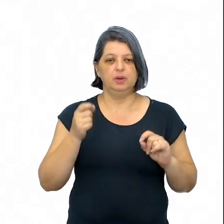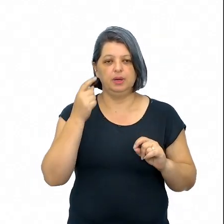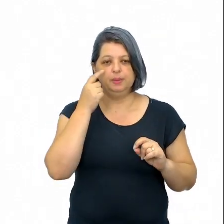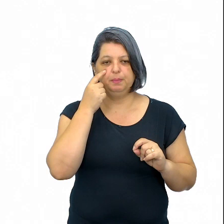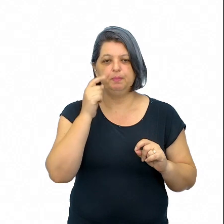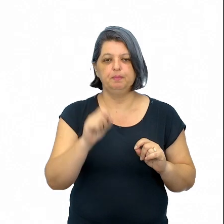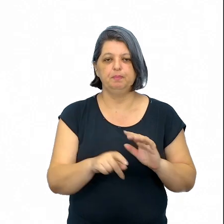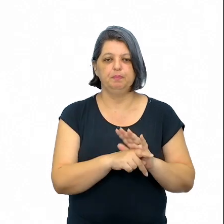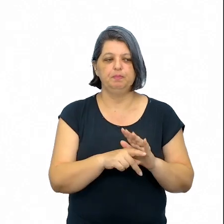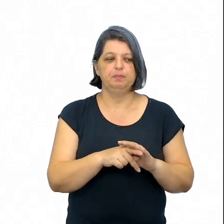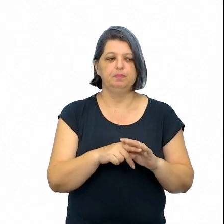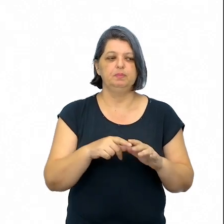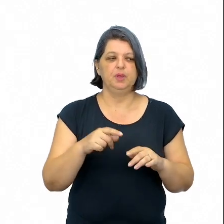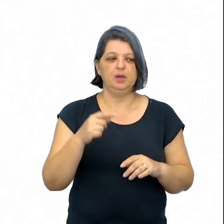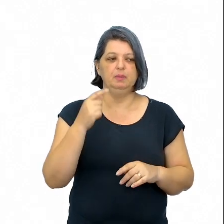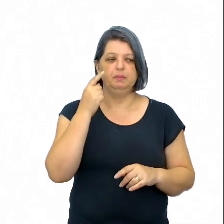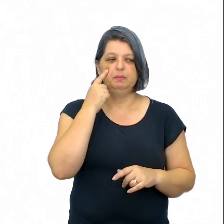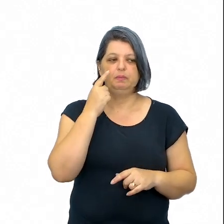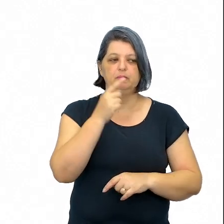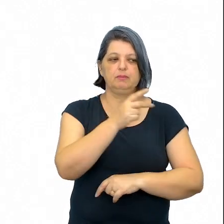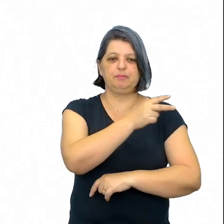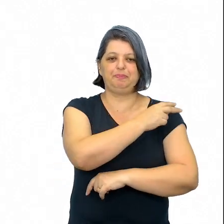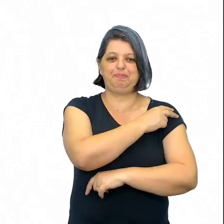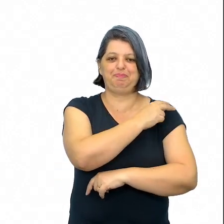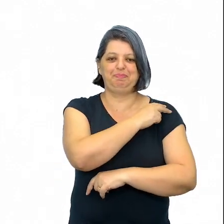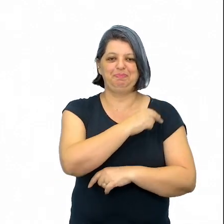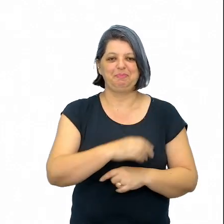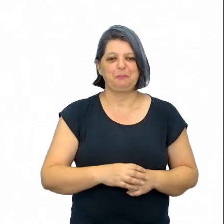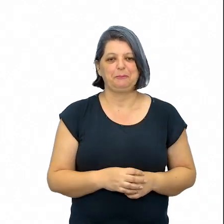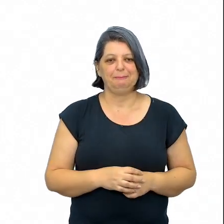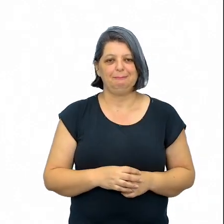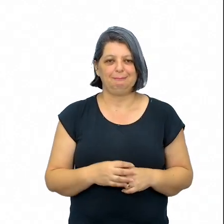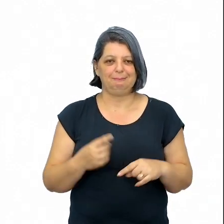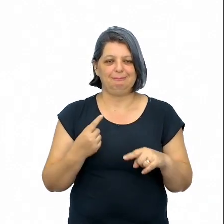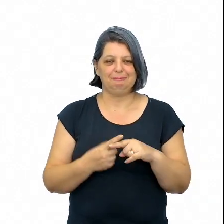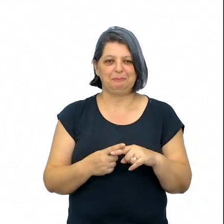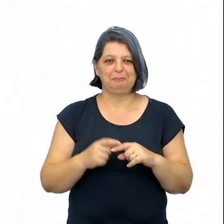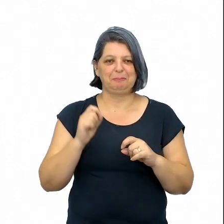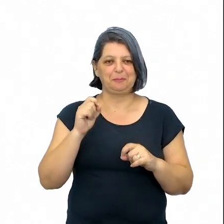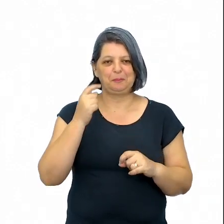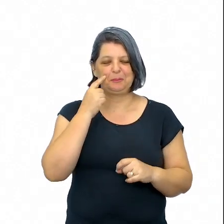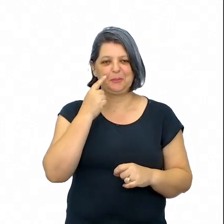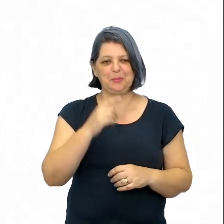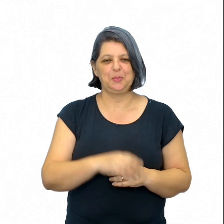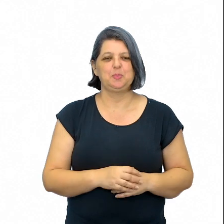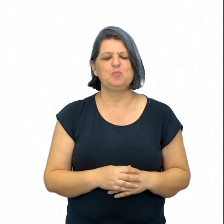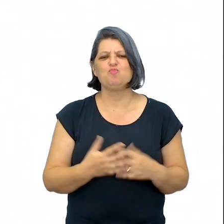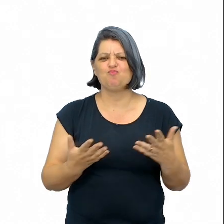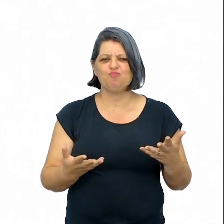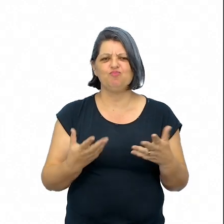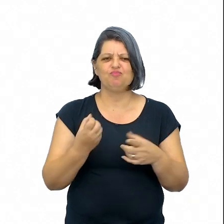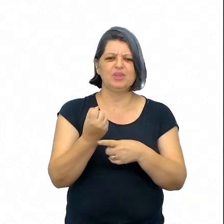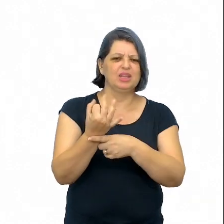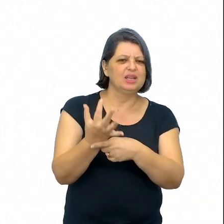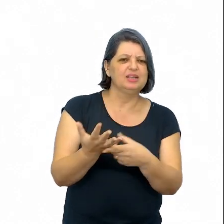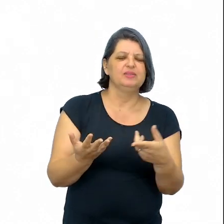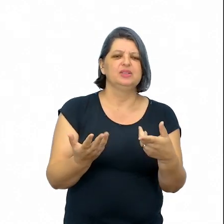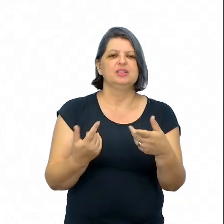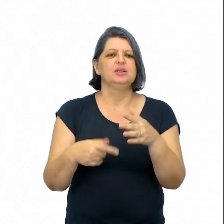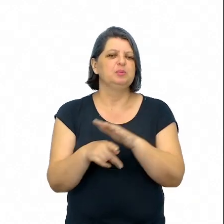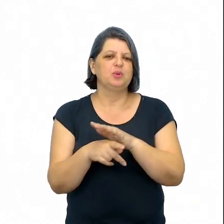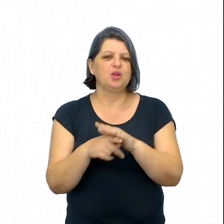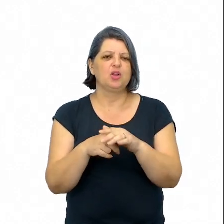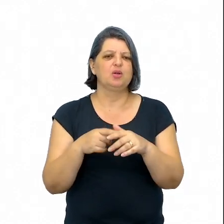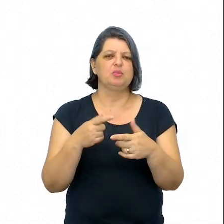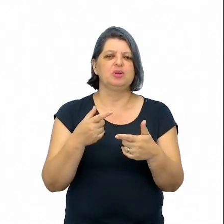do segundo grau para o aluno que envolve uma fração? Será que eu dou uma função do primeiro grau com uma fração? Será que eu